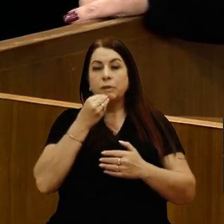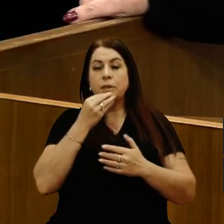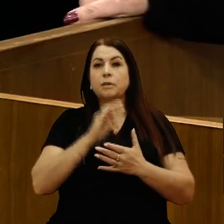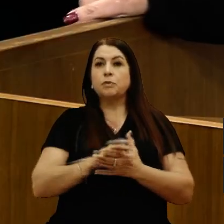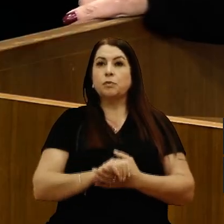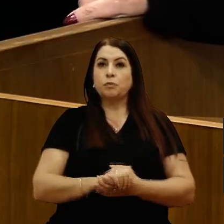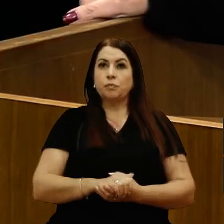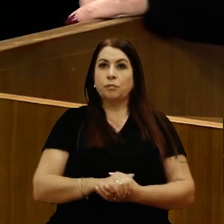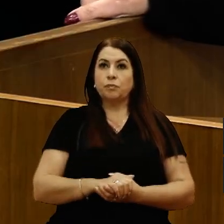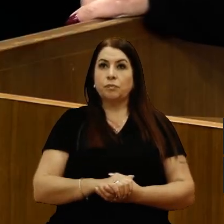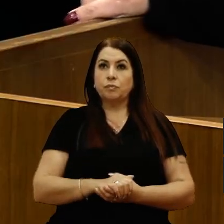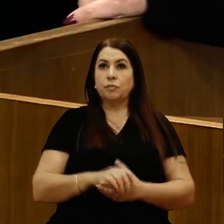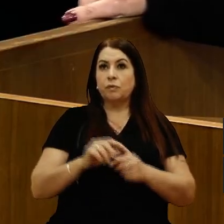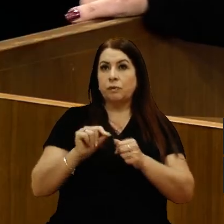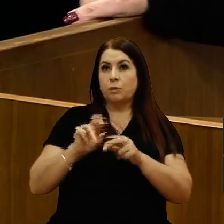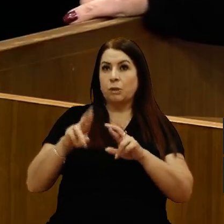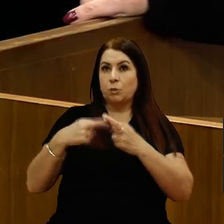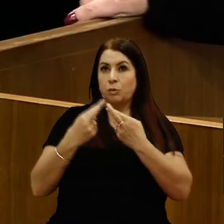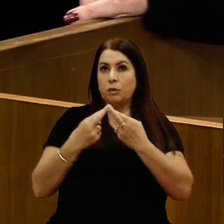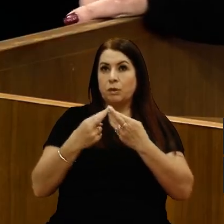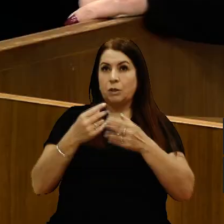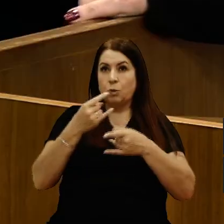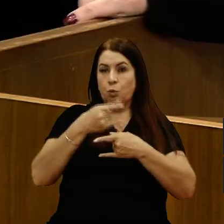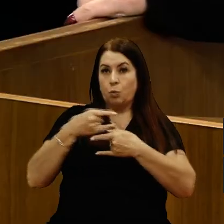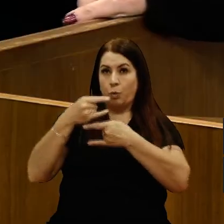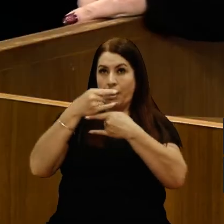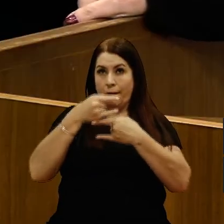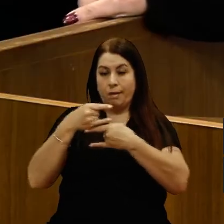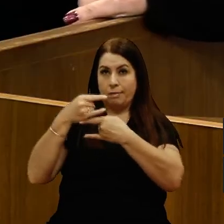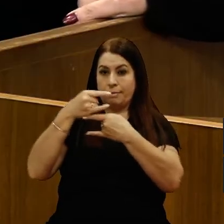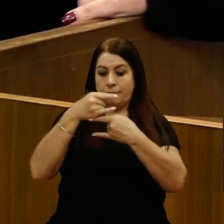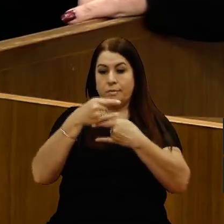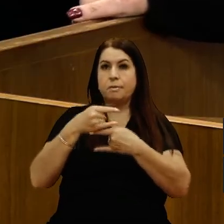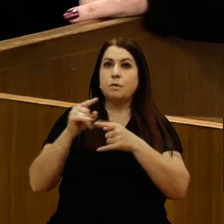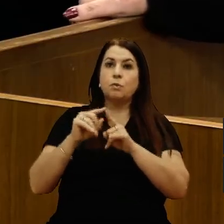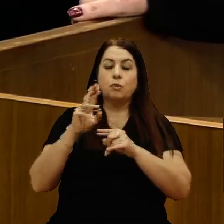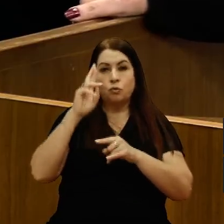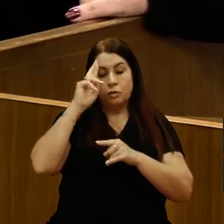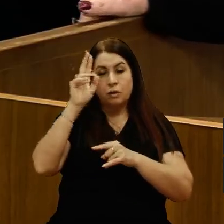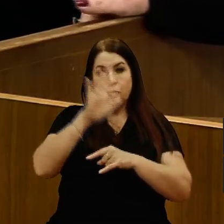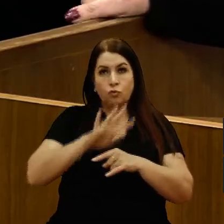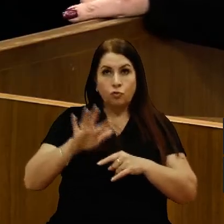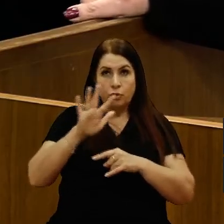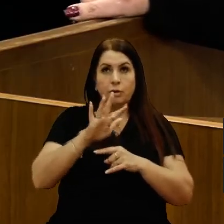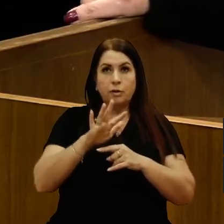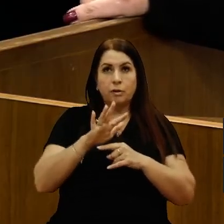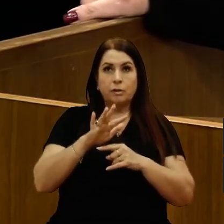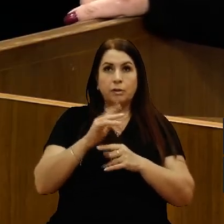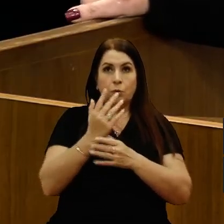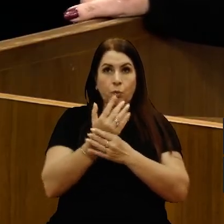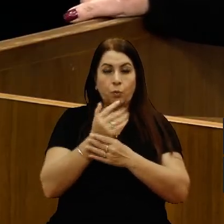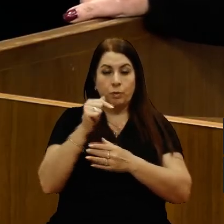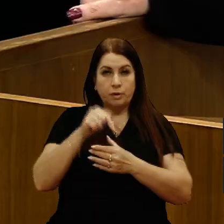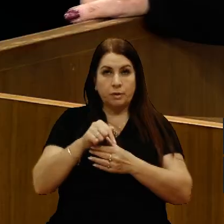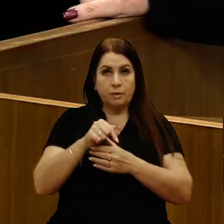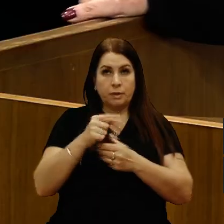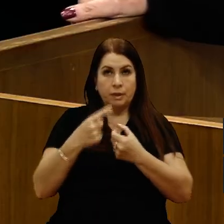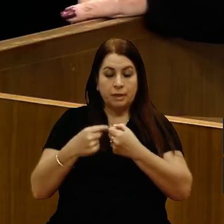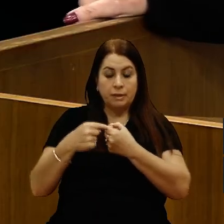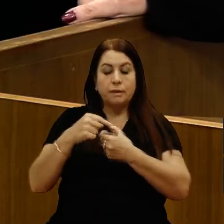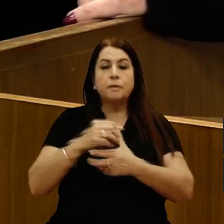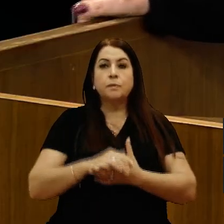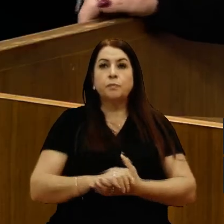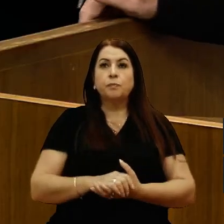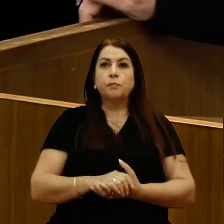de fazer uma reunião online com a diretora-geral da URGS aqui, da nossa